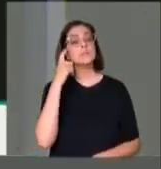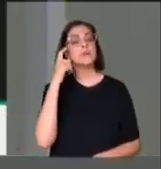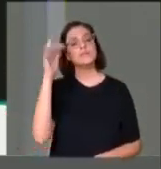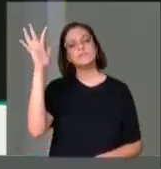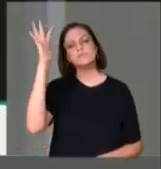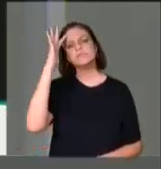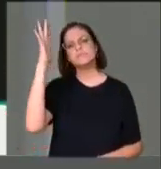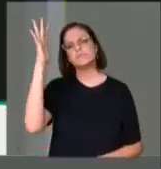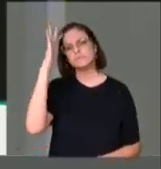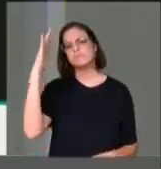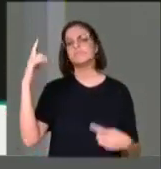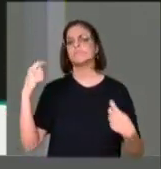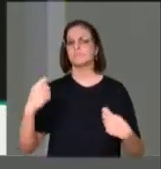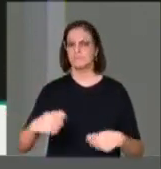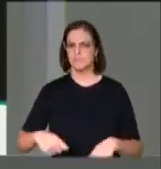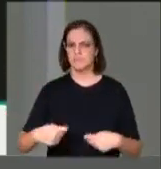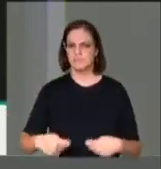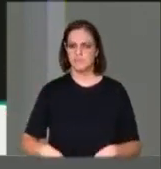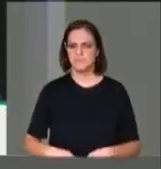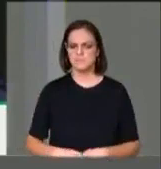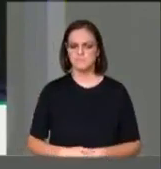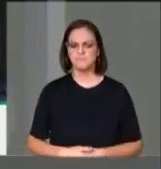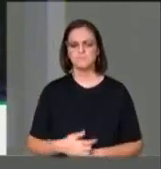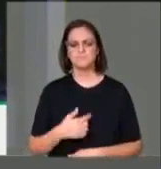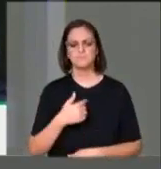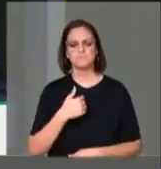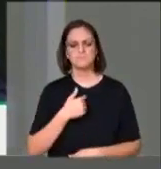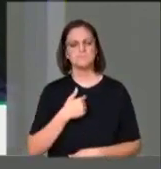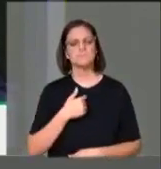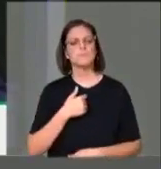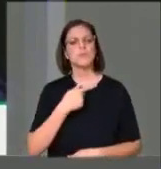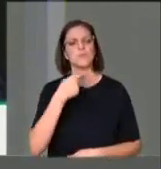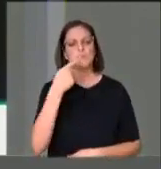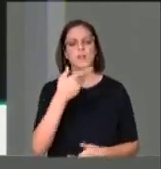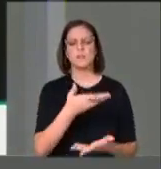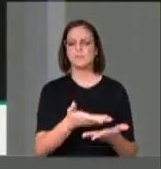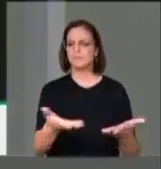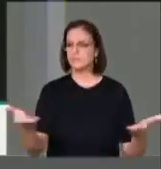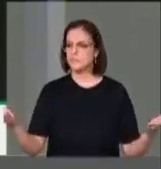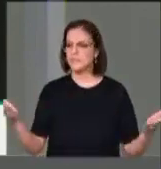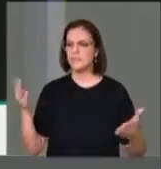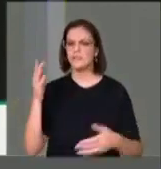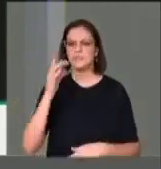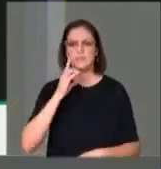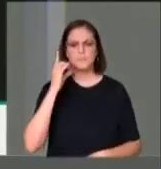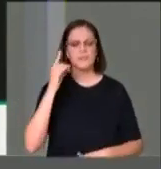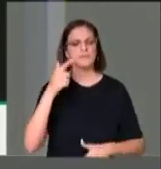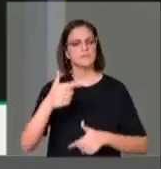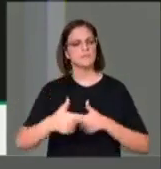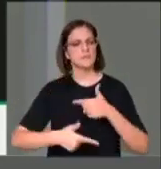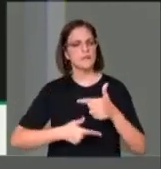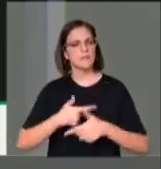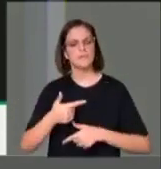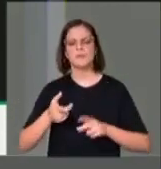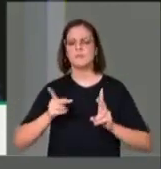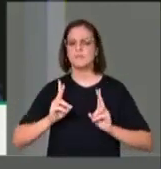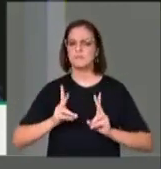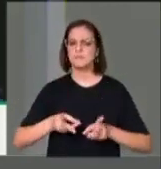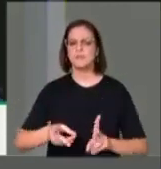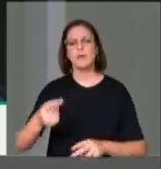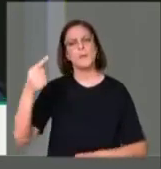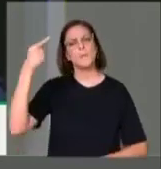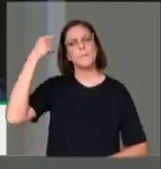dirigir aos deputados, aos integrantes da Câmara dos Deputados, que trabalham rigorosamente pensando no bem-estar